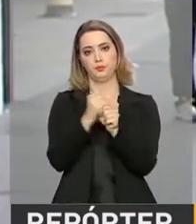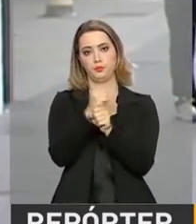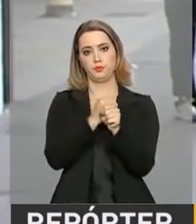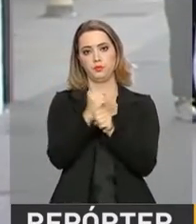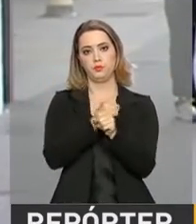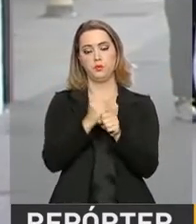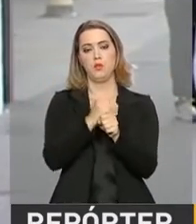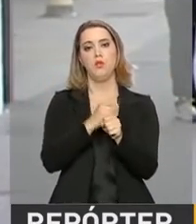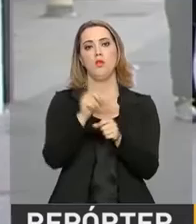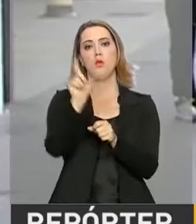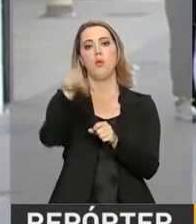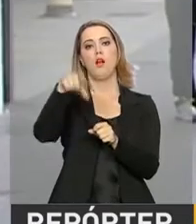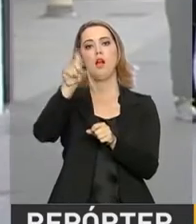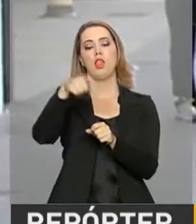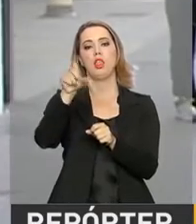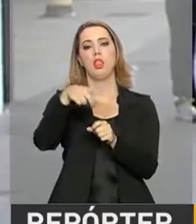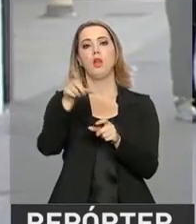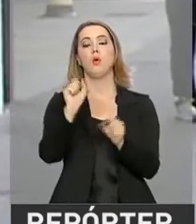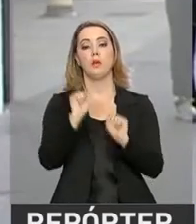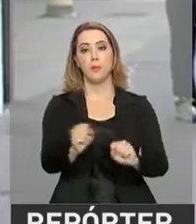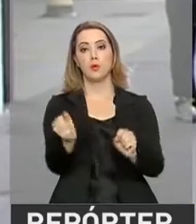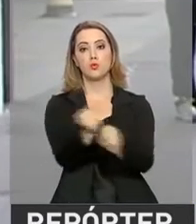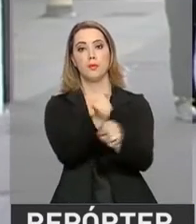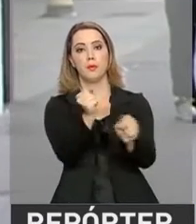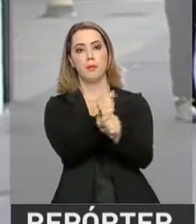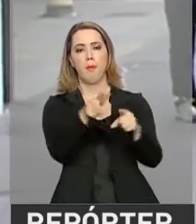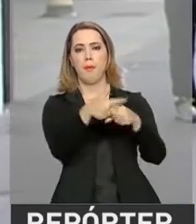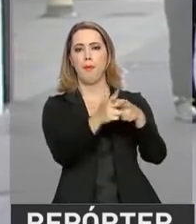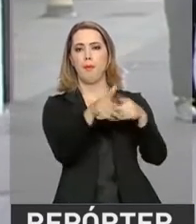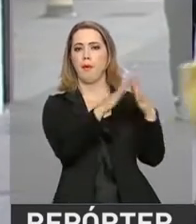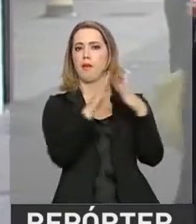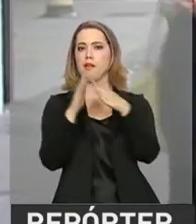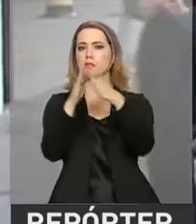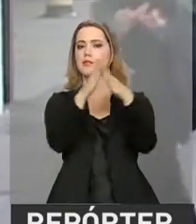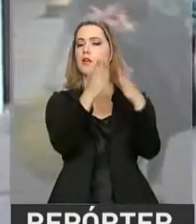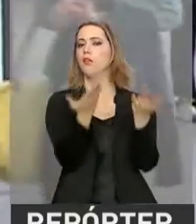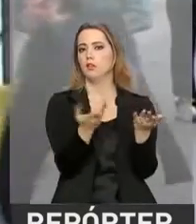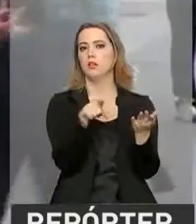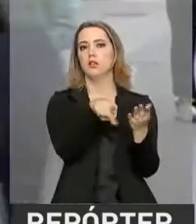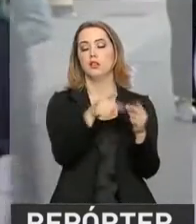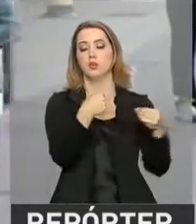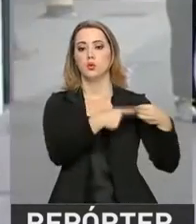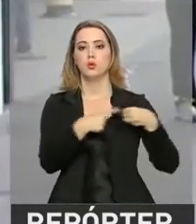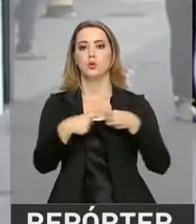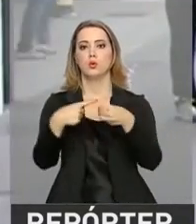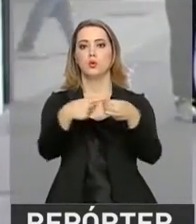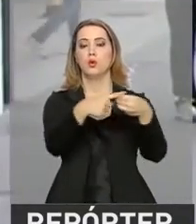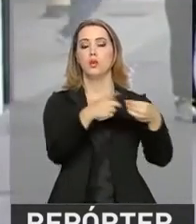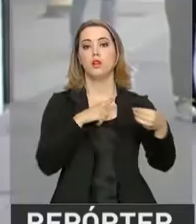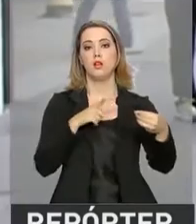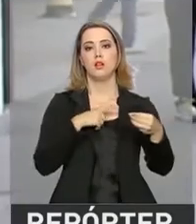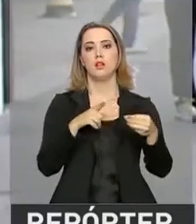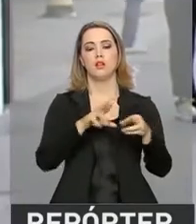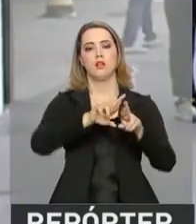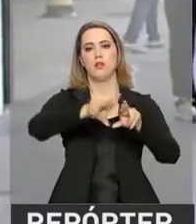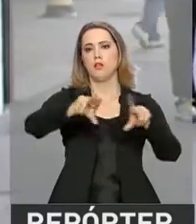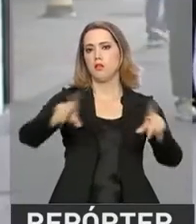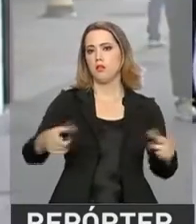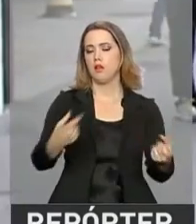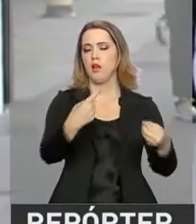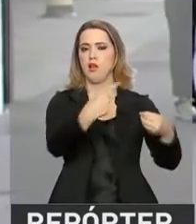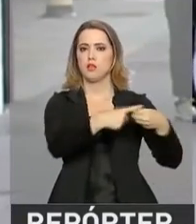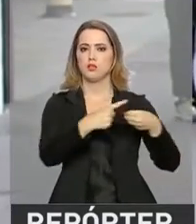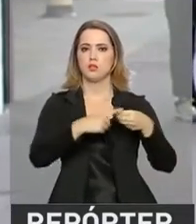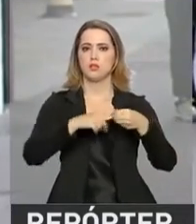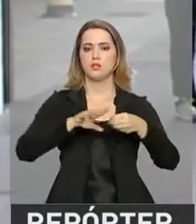reforma são cerca de cinco mil reais para que famílias de baixa renda moradoras de aglomerados urbanos como favelas possam